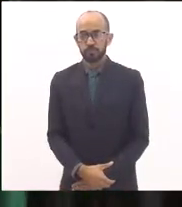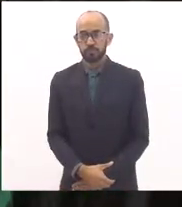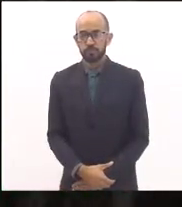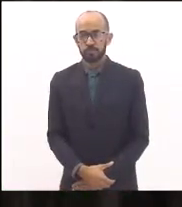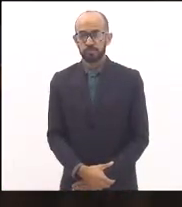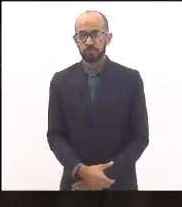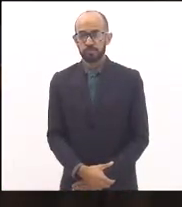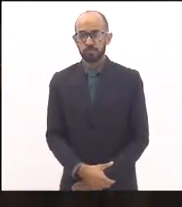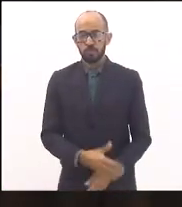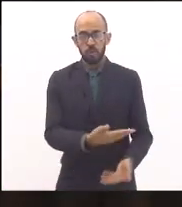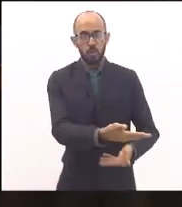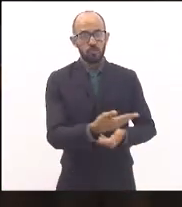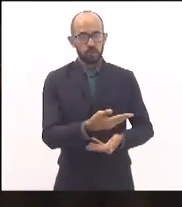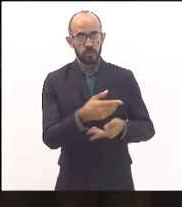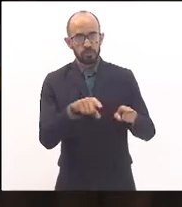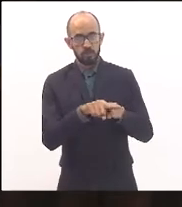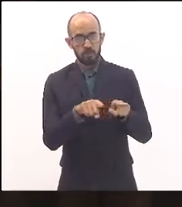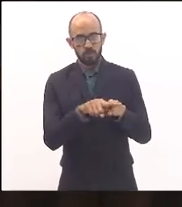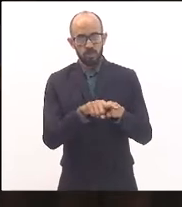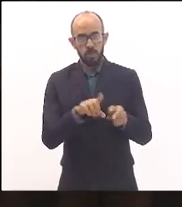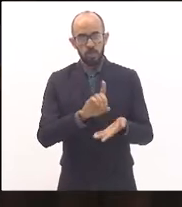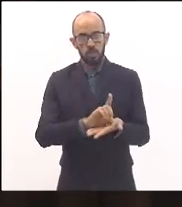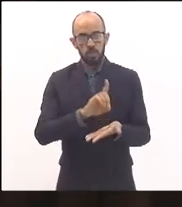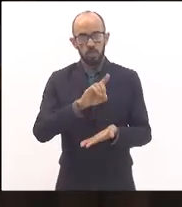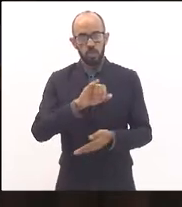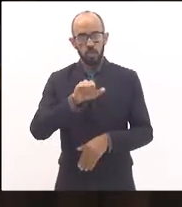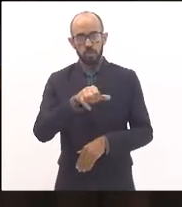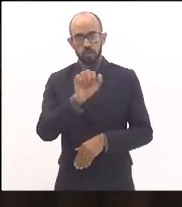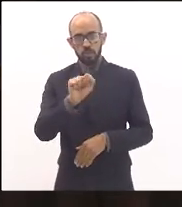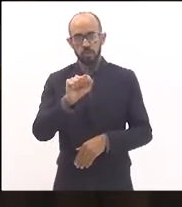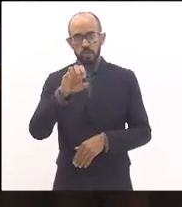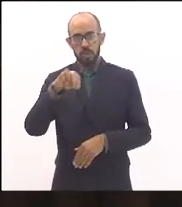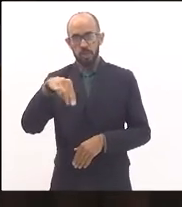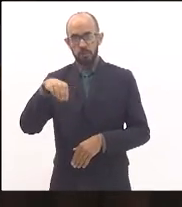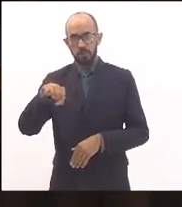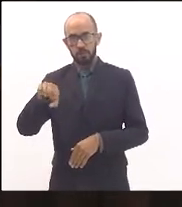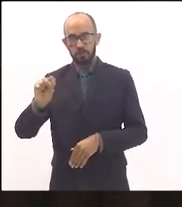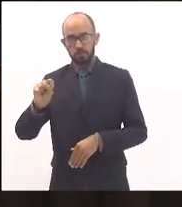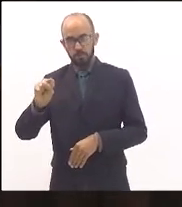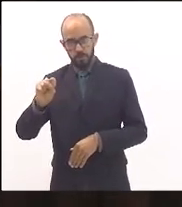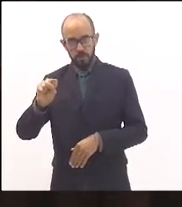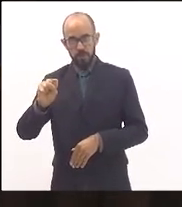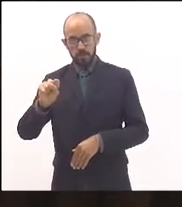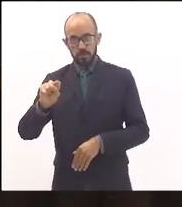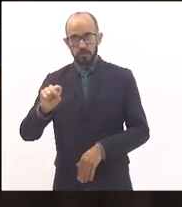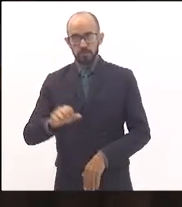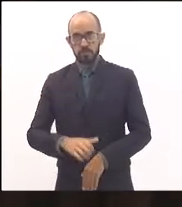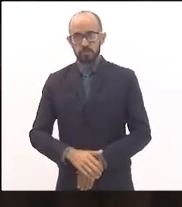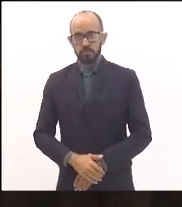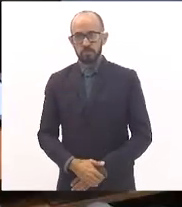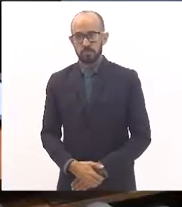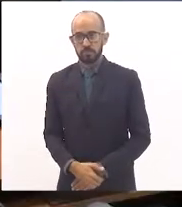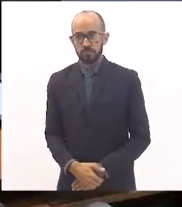e convidamos cabelo Doutor James Walker para fazer parte das camisas de honra